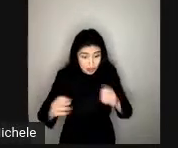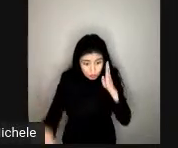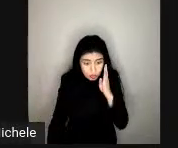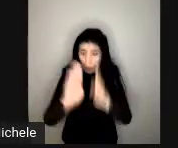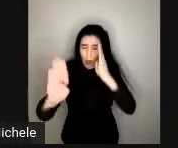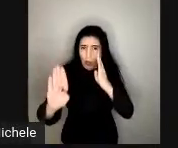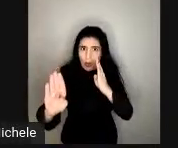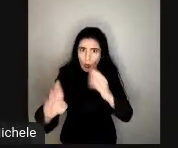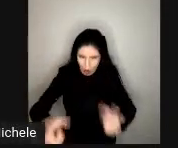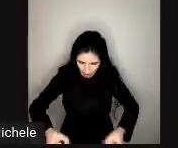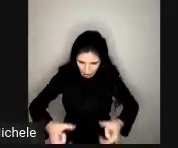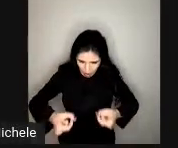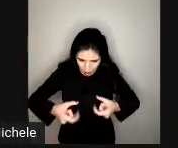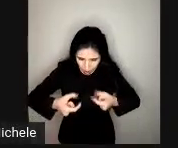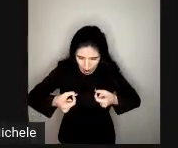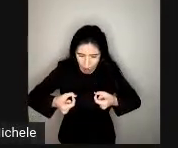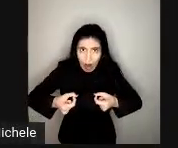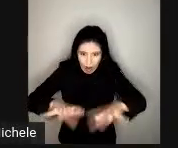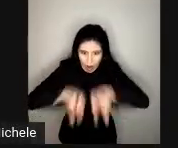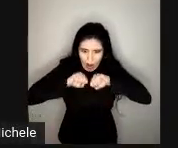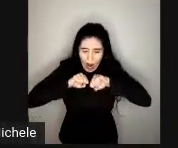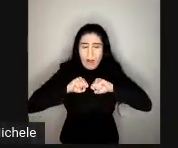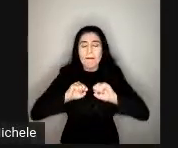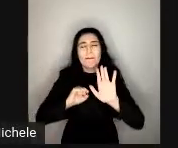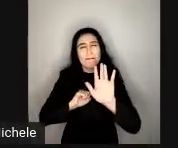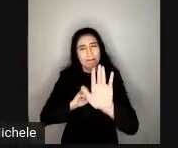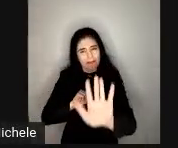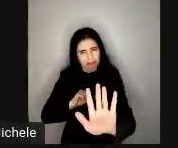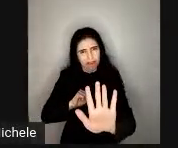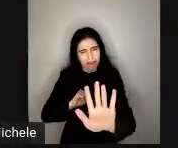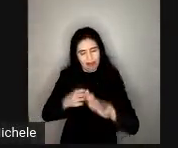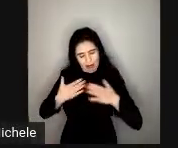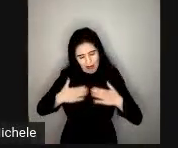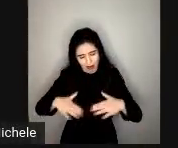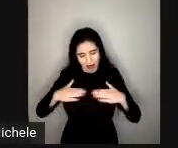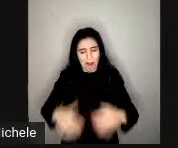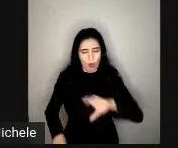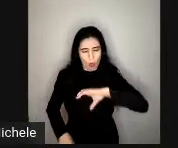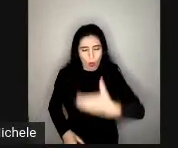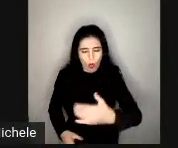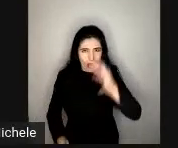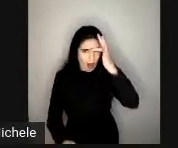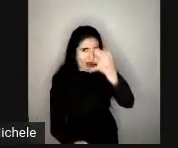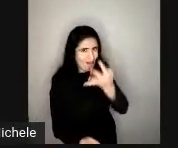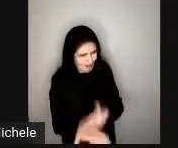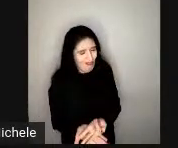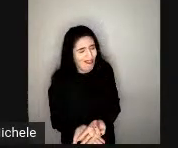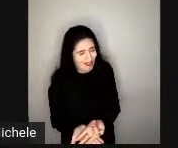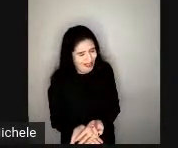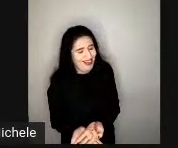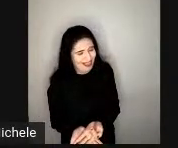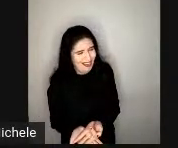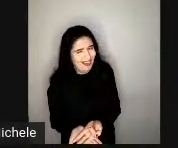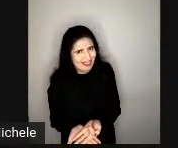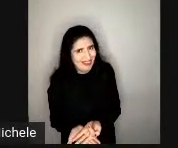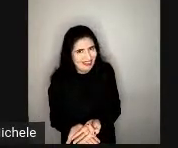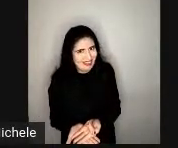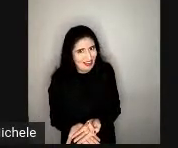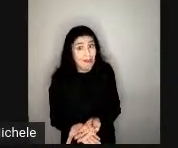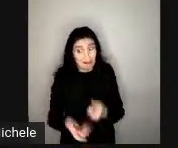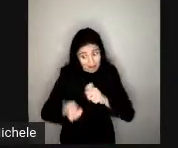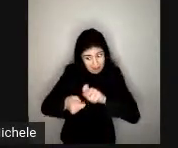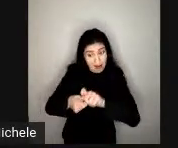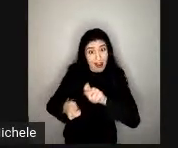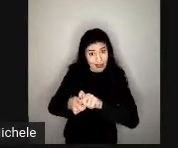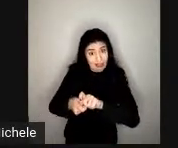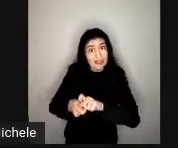pare. Acredite, coragem, fé e, com certeza, faça alguma coisa, porque